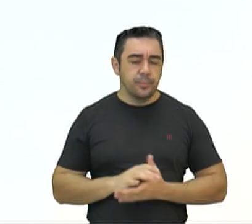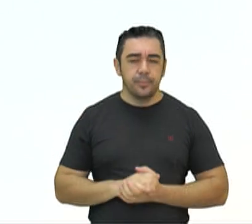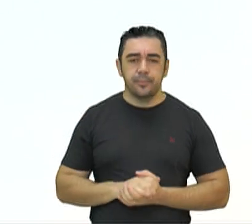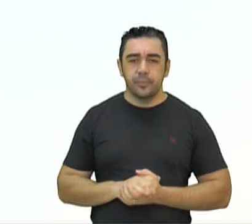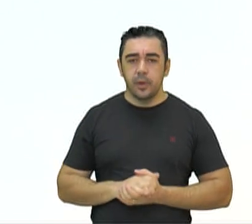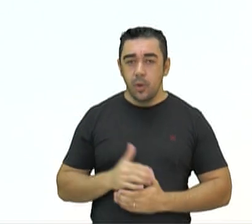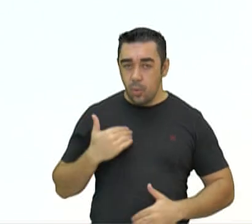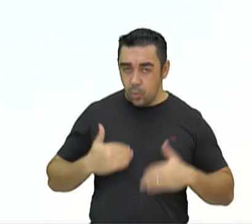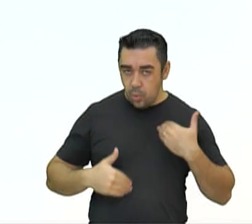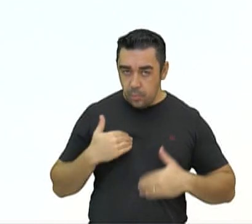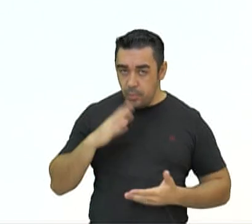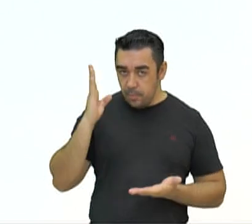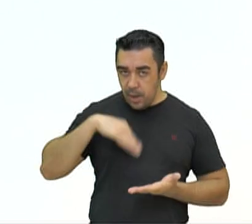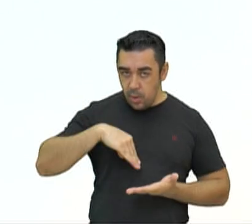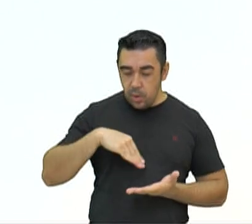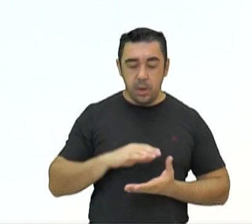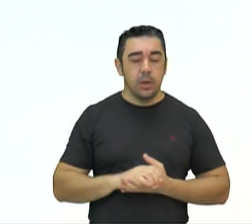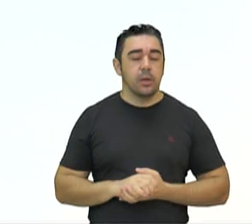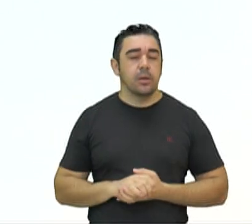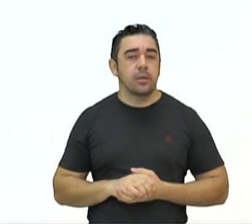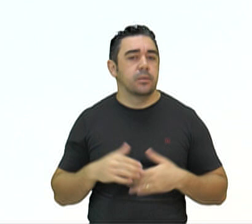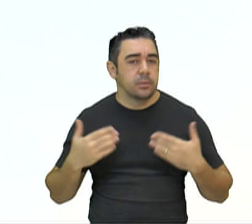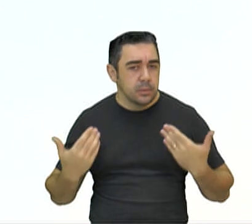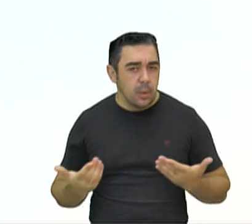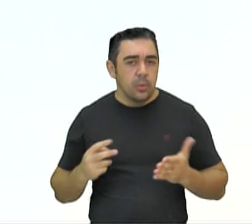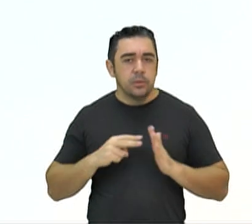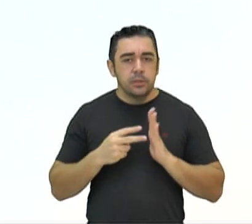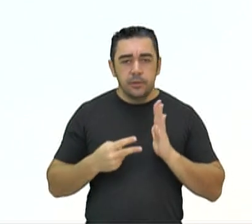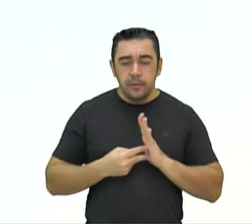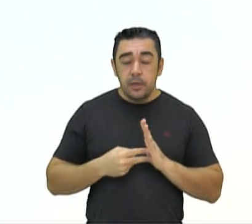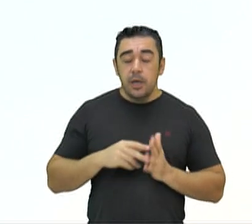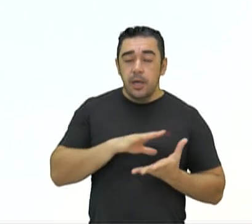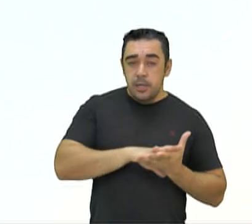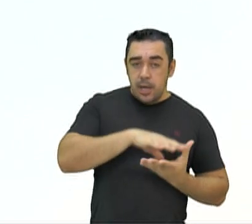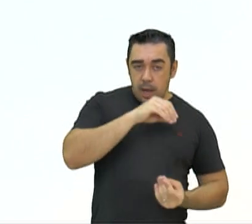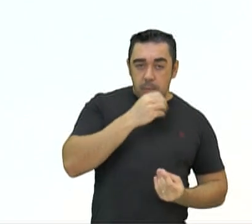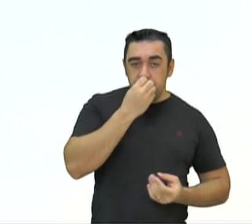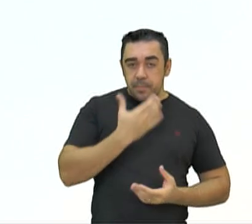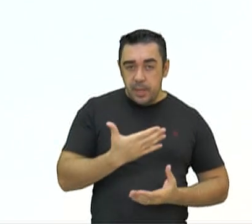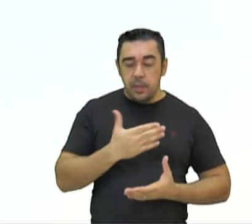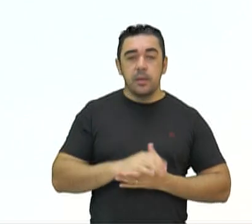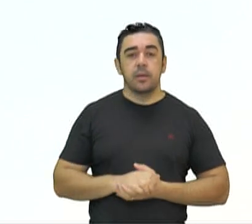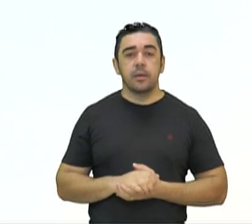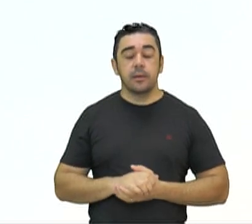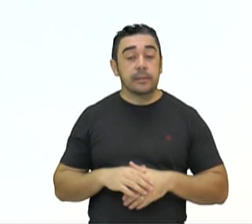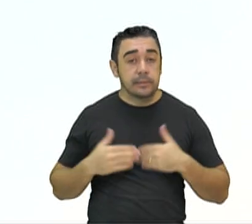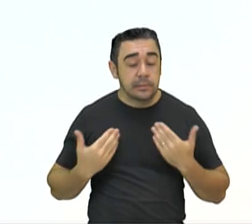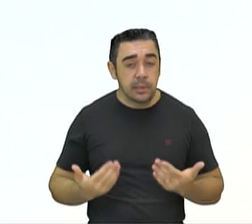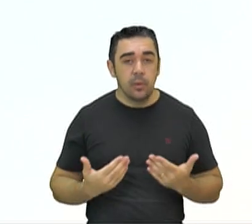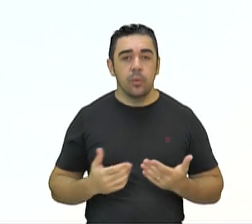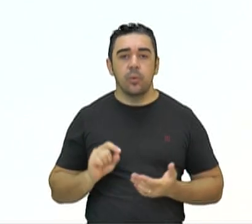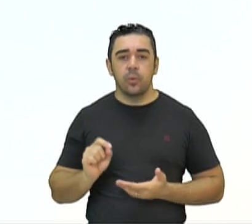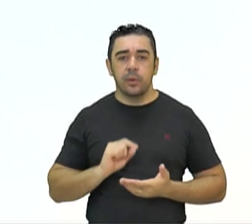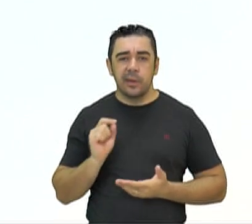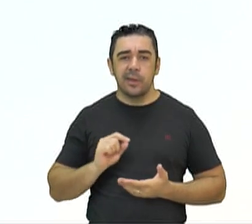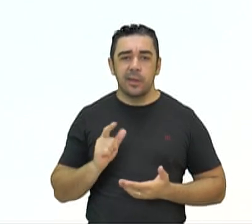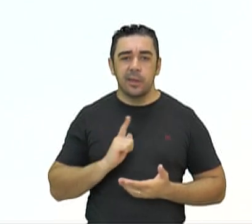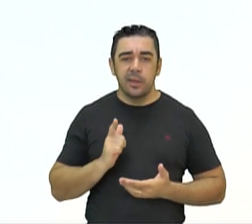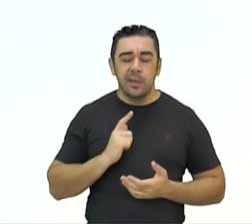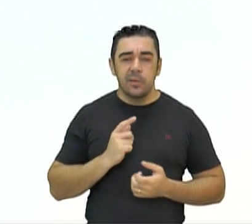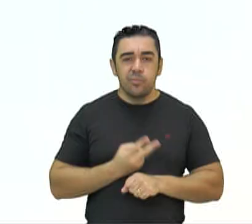Se o corpo é a fonte do mal e a alma é o bem, eles tinham algum meio de